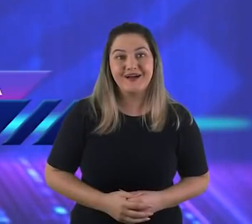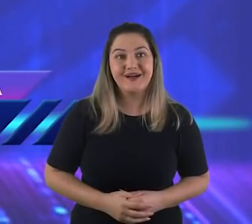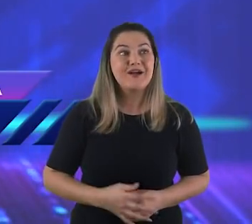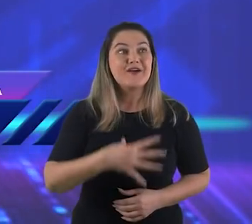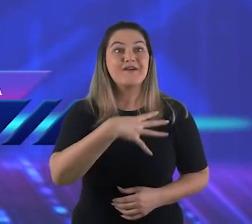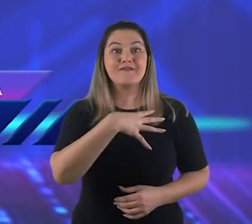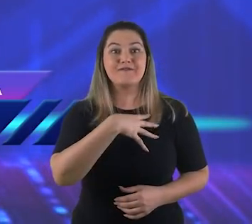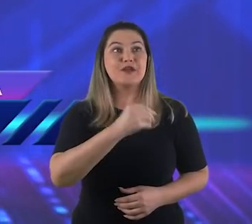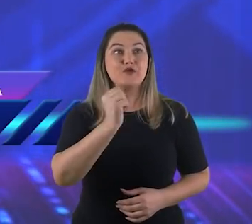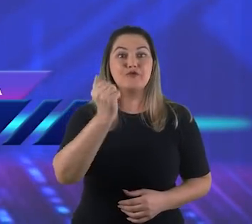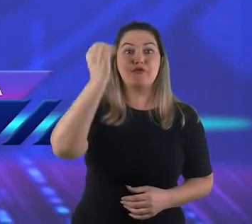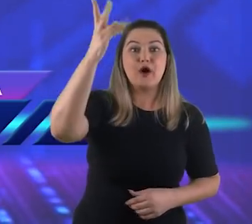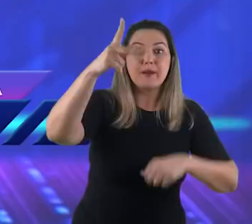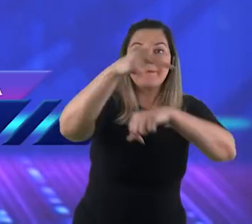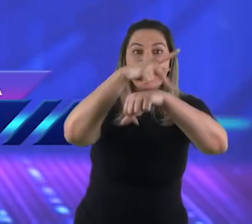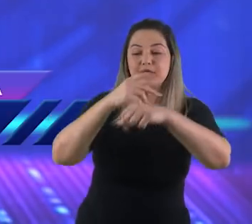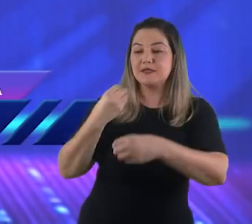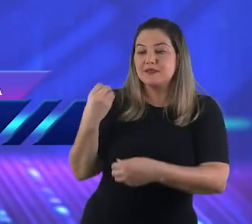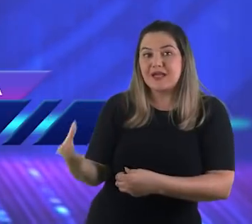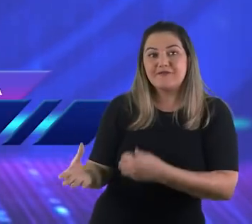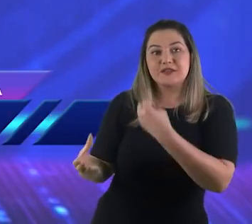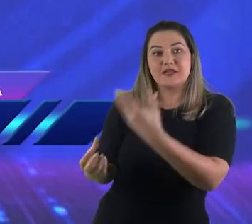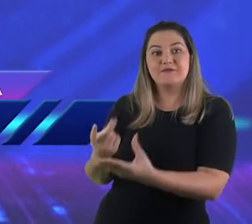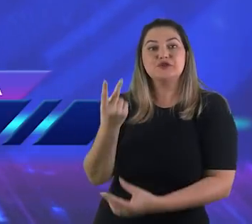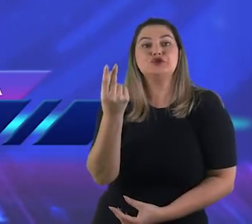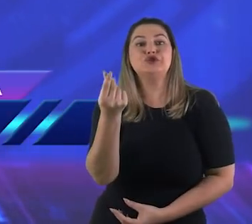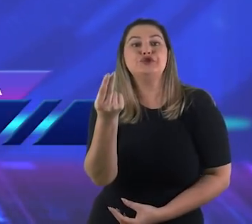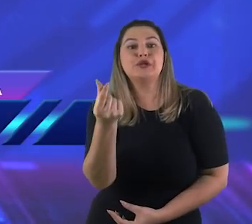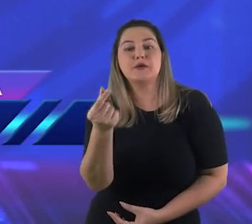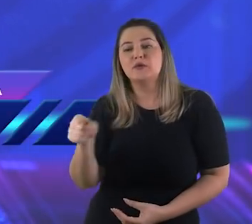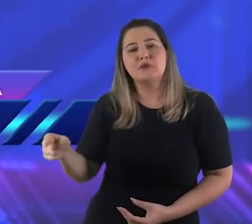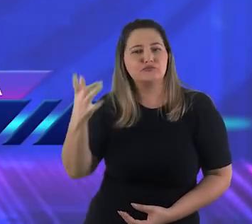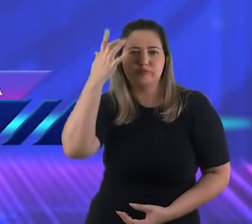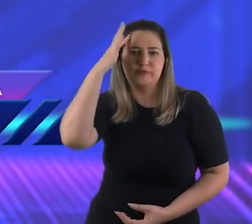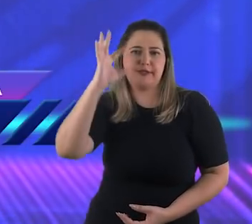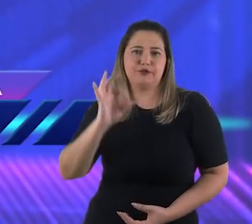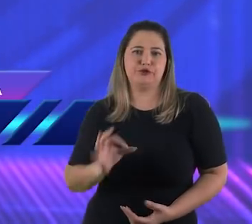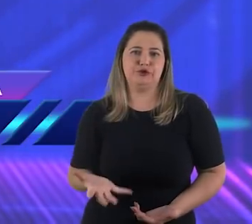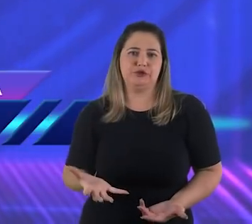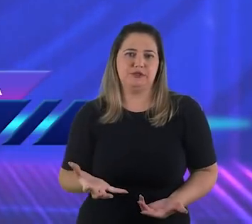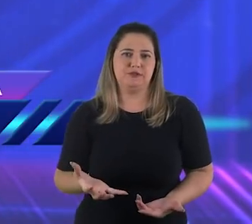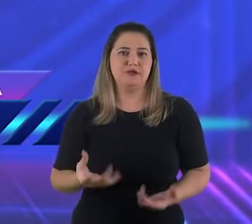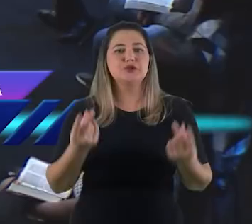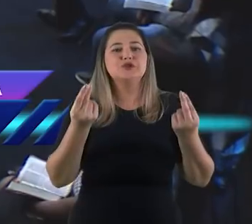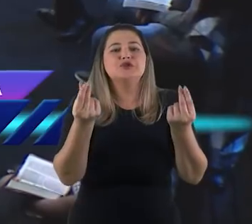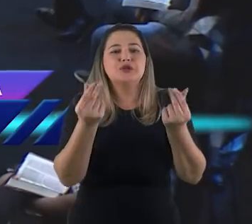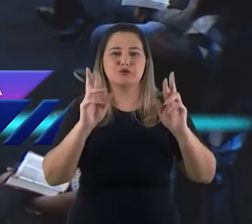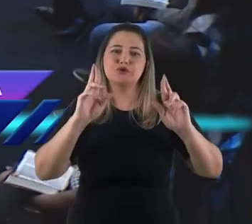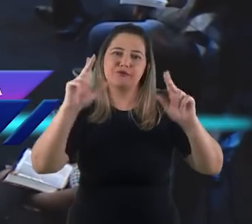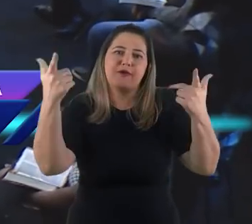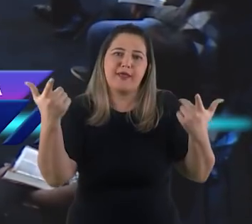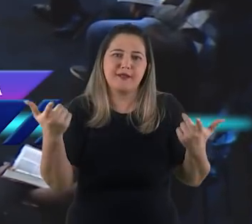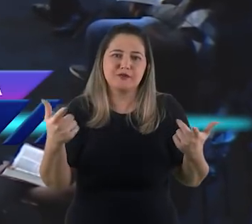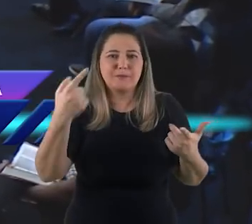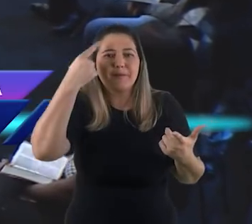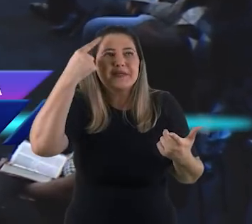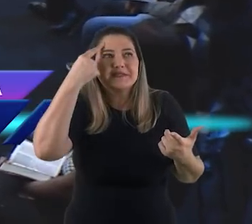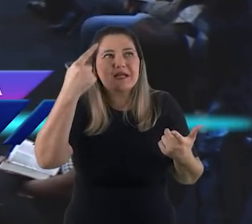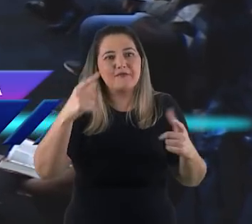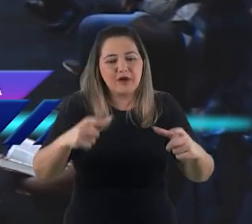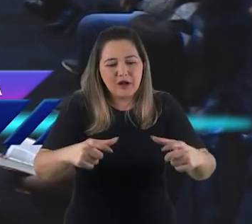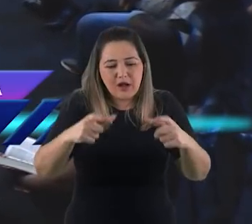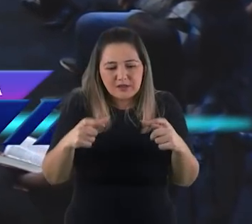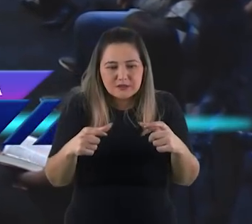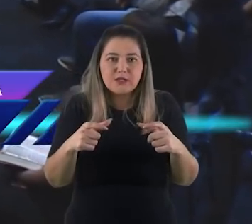aquele filho lembrava-se da mãe, mandava uma cartinha com uma nota de $100. Ela